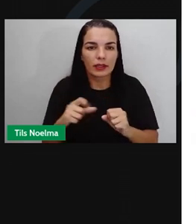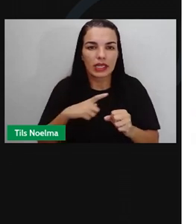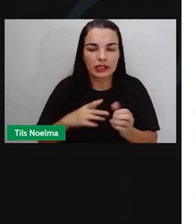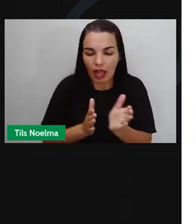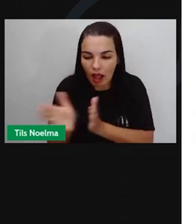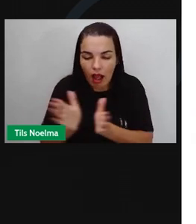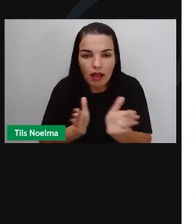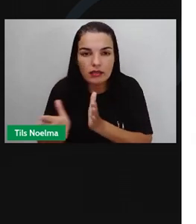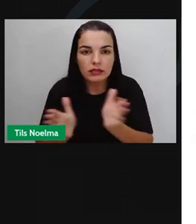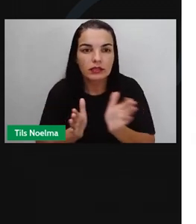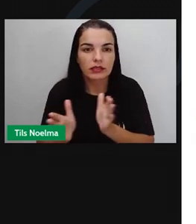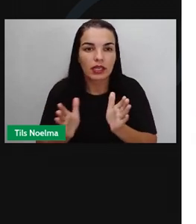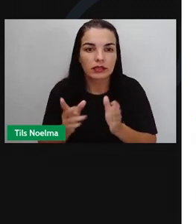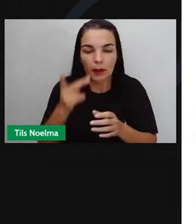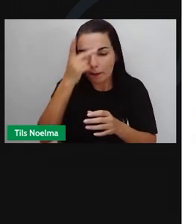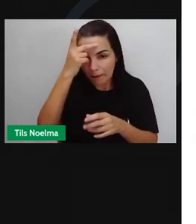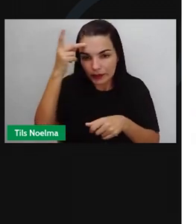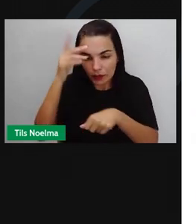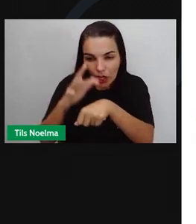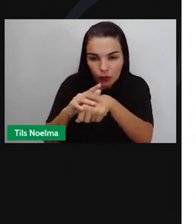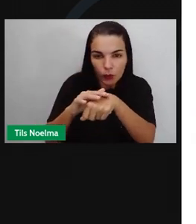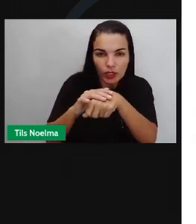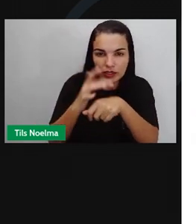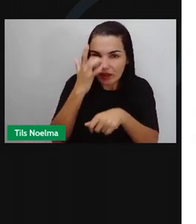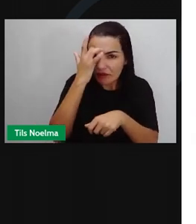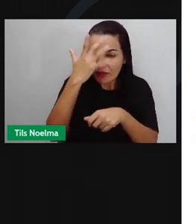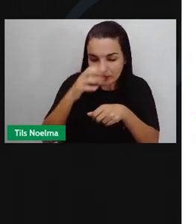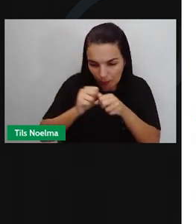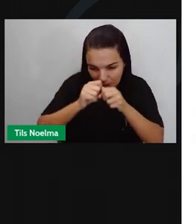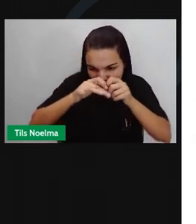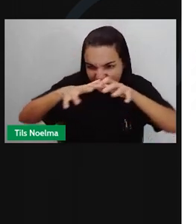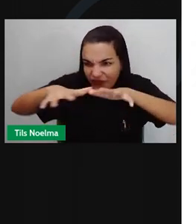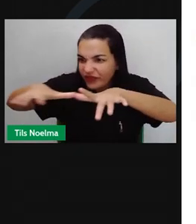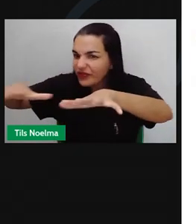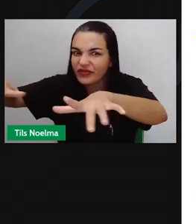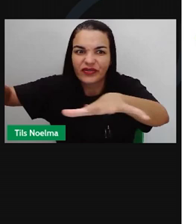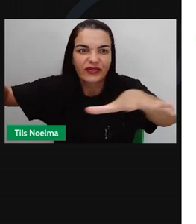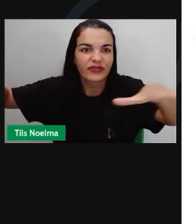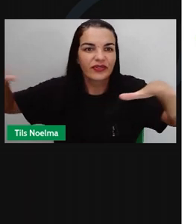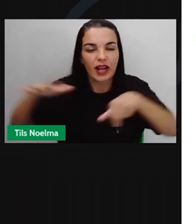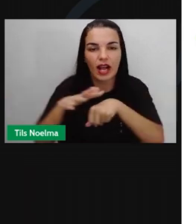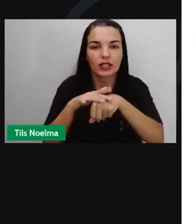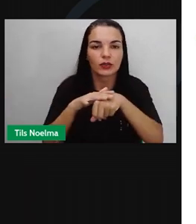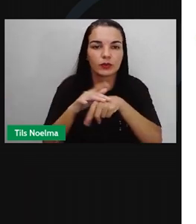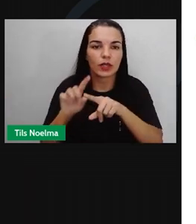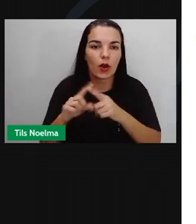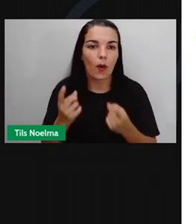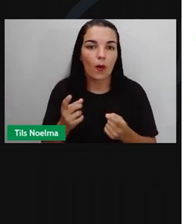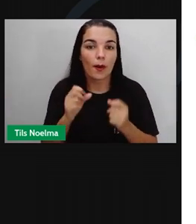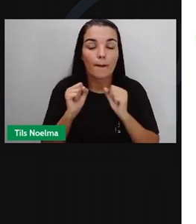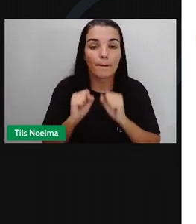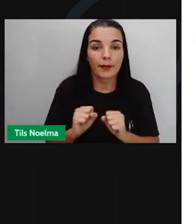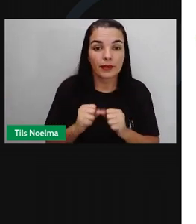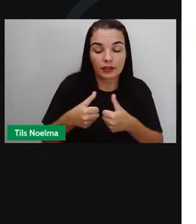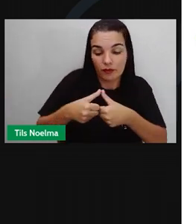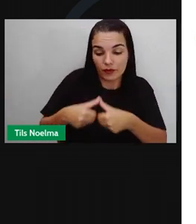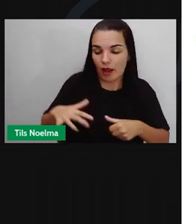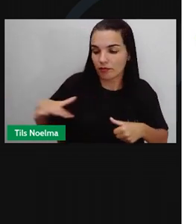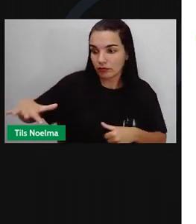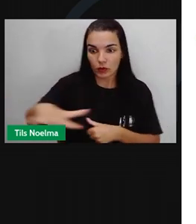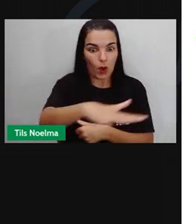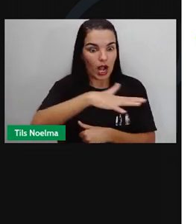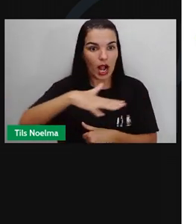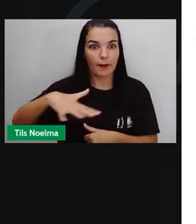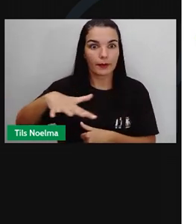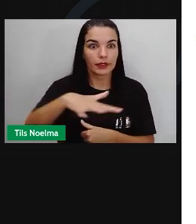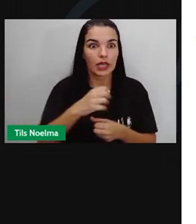acesso até mesmo hospedeiros super doente e facilmente parar o patrão está por aí ou então doenças que podem permanecer no ambiente por